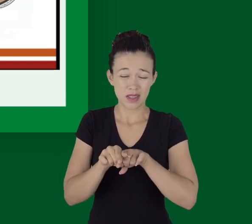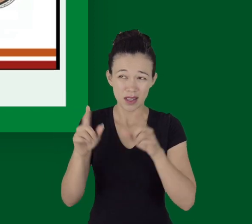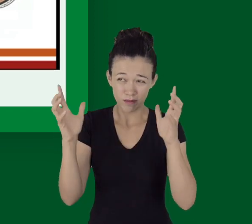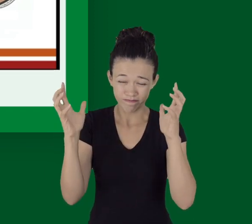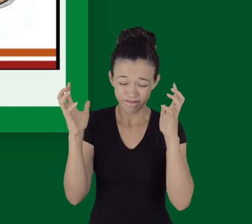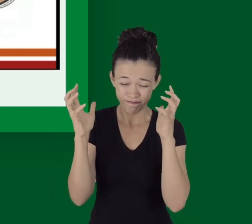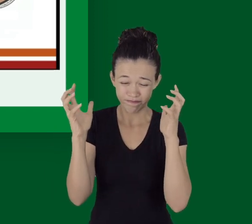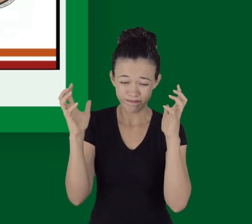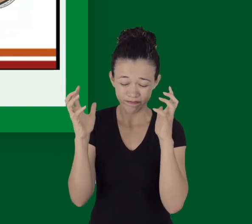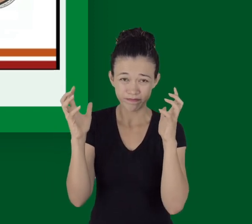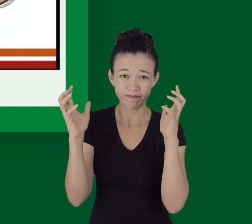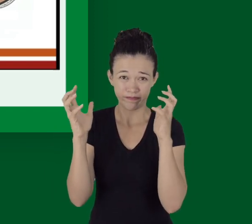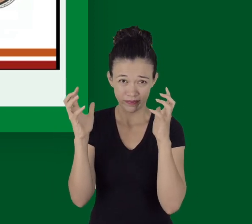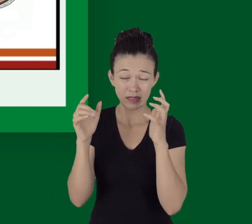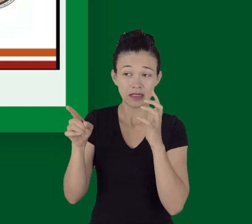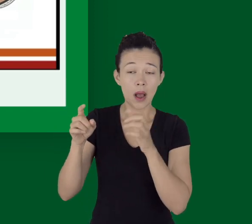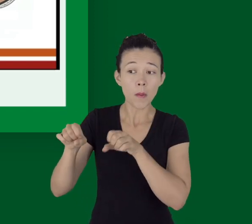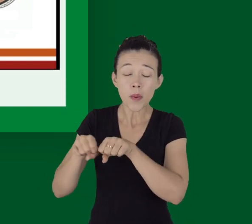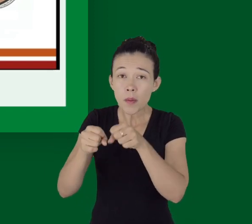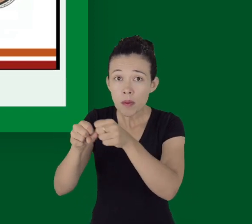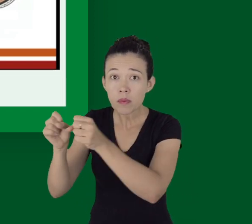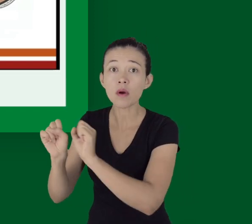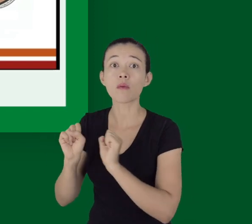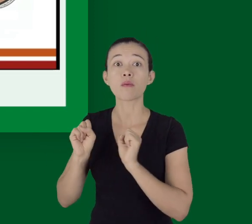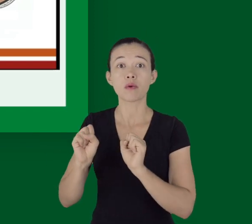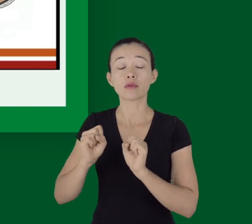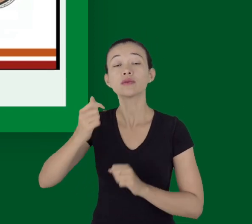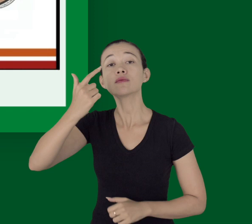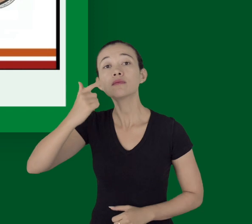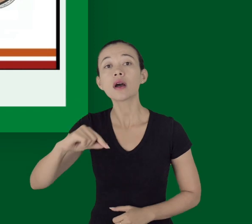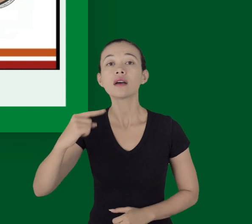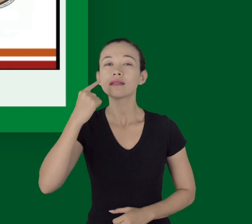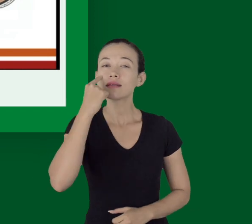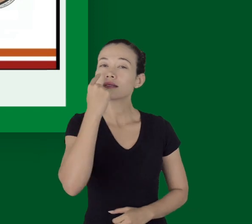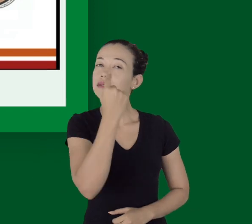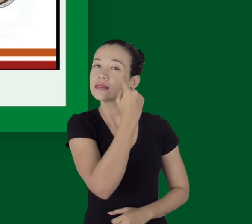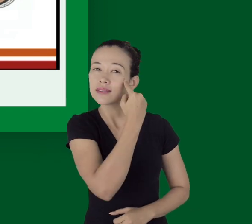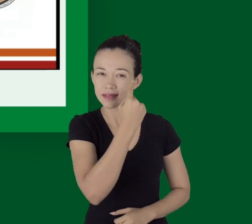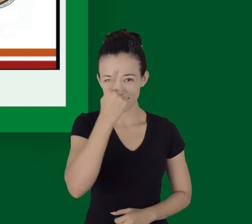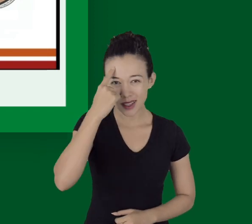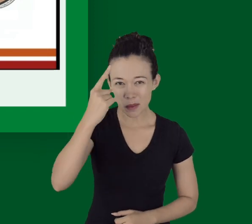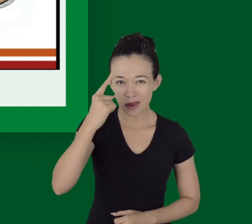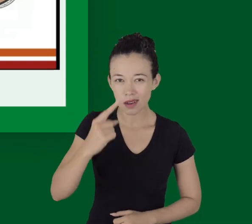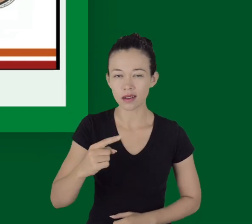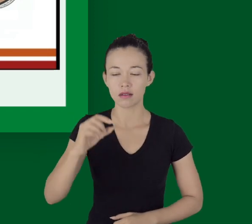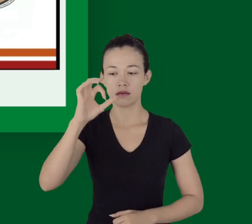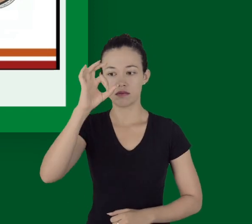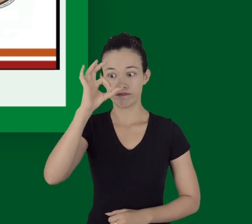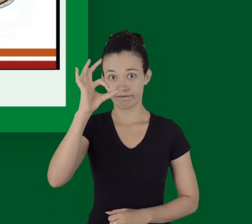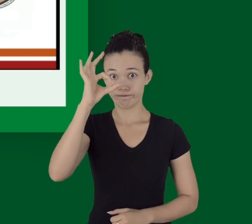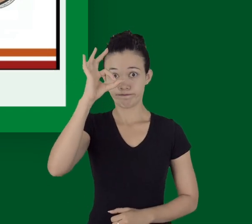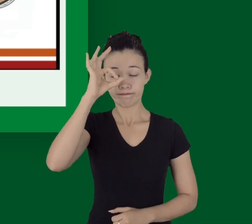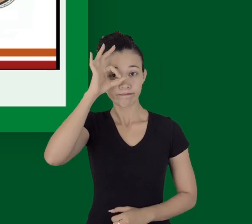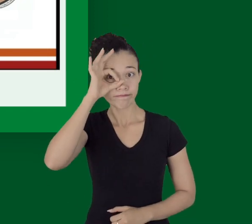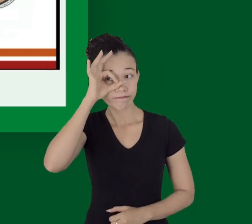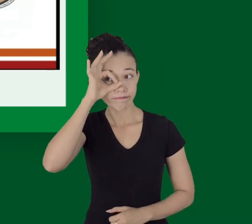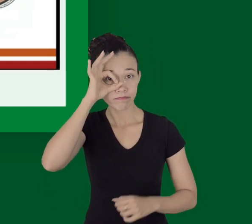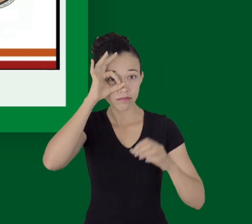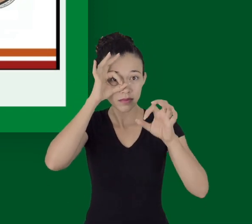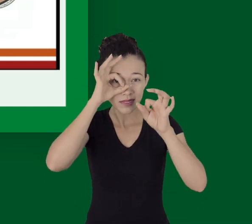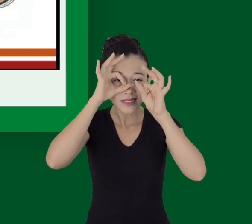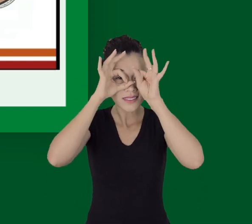abre, ela começa a, ela apresenta essa clássica configuração de pupila